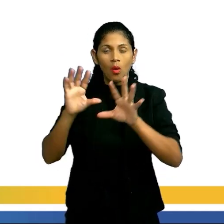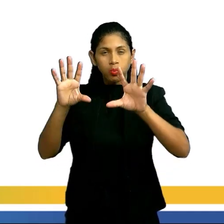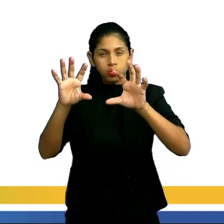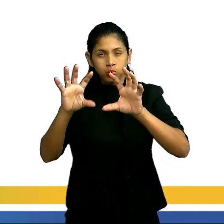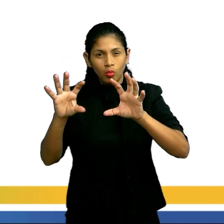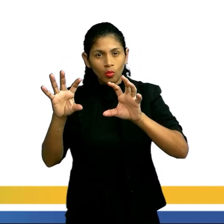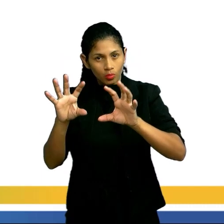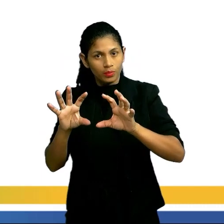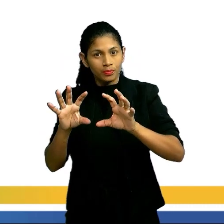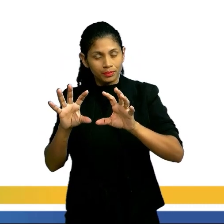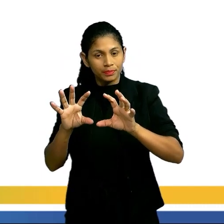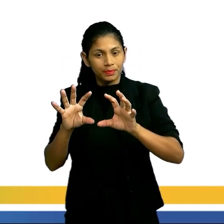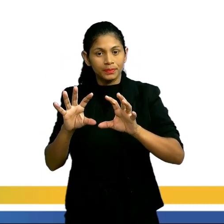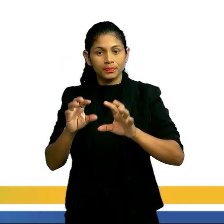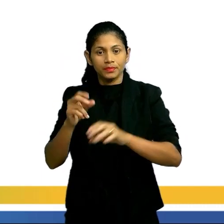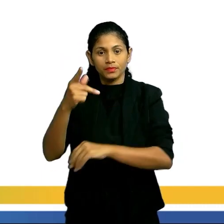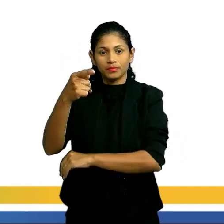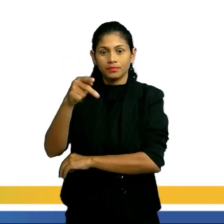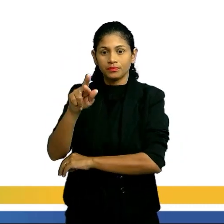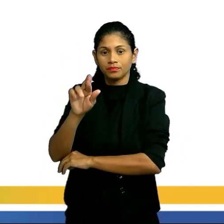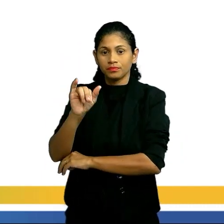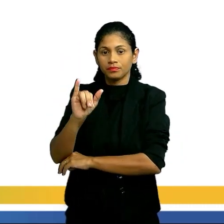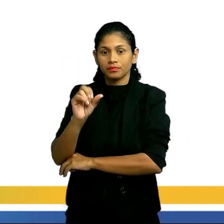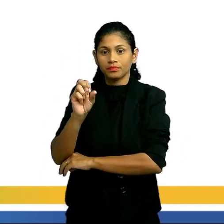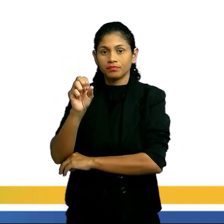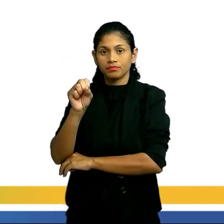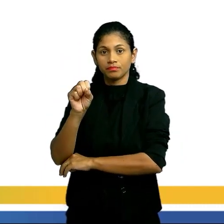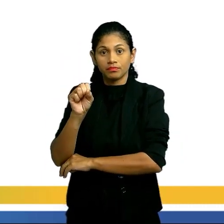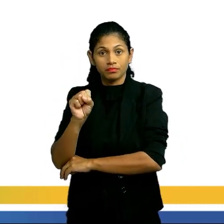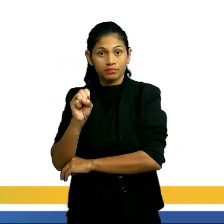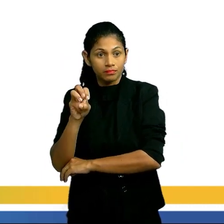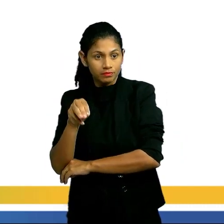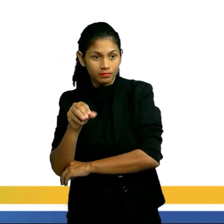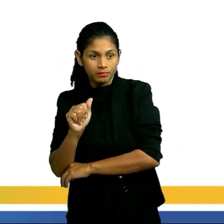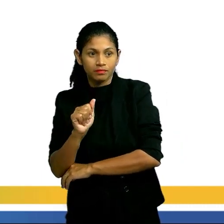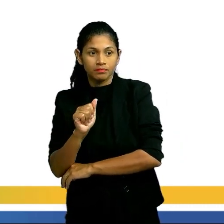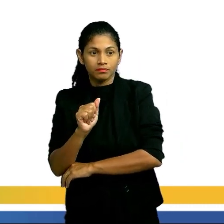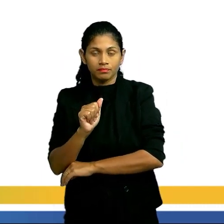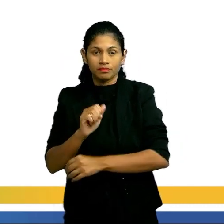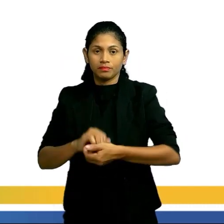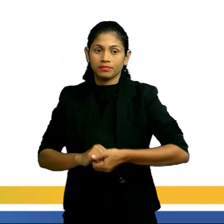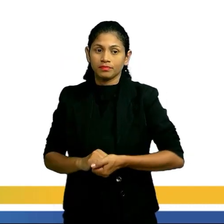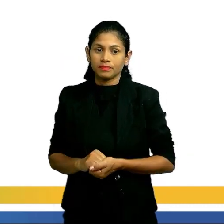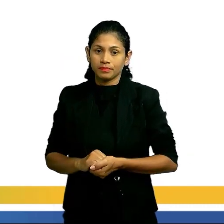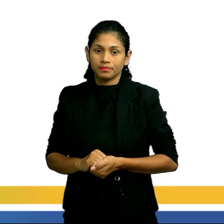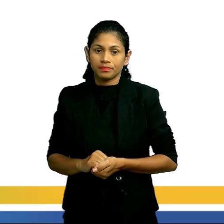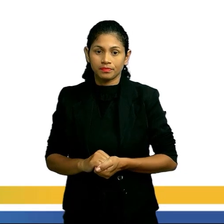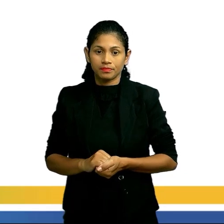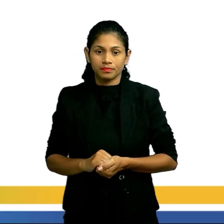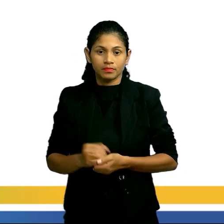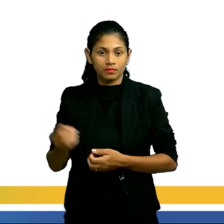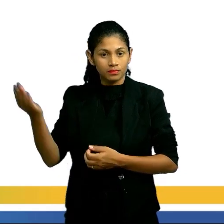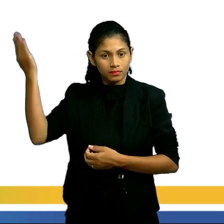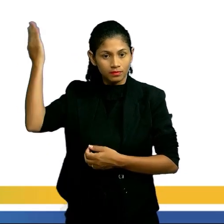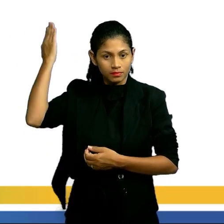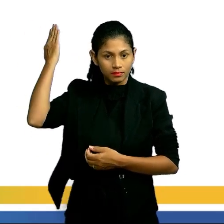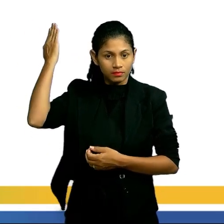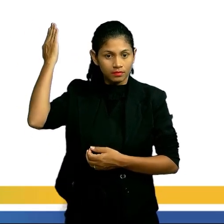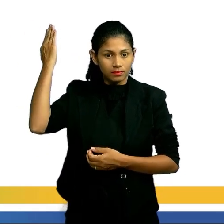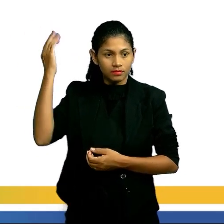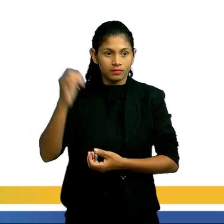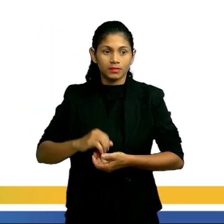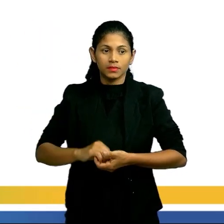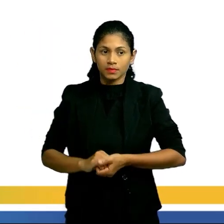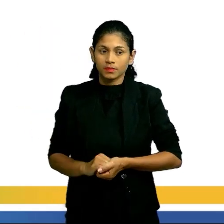usar a fórmula do prisma triangular, que é a seguinte. Nós podemos ver aí, a área